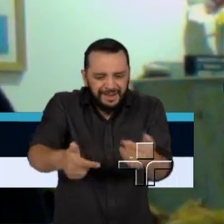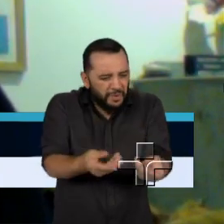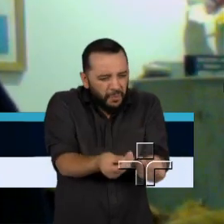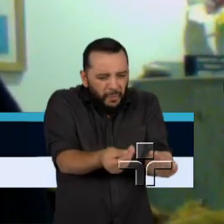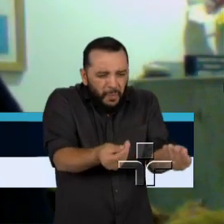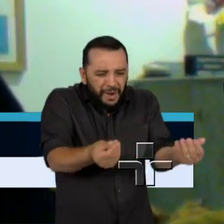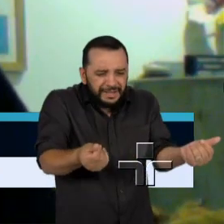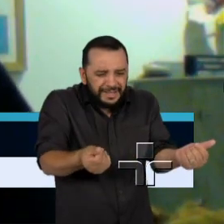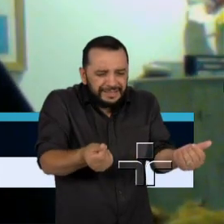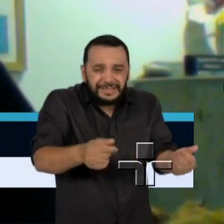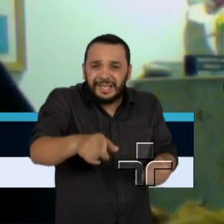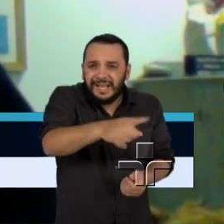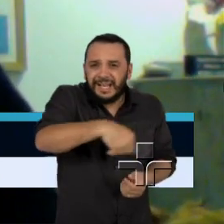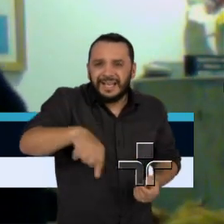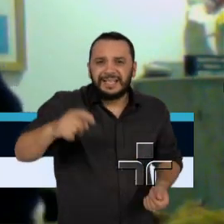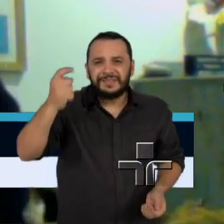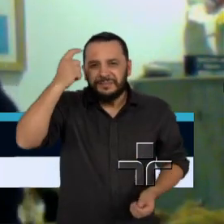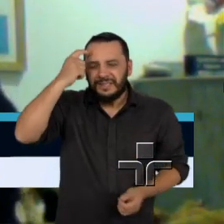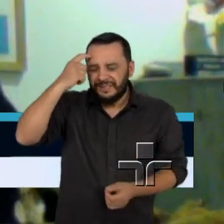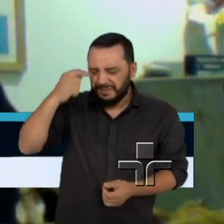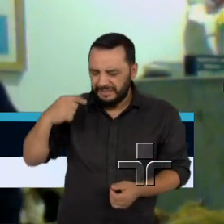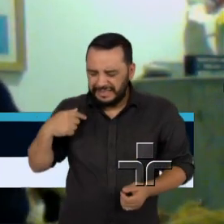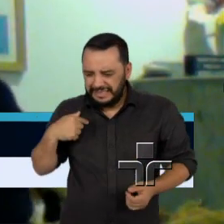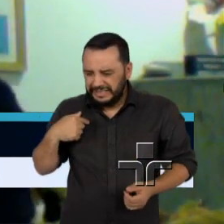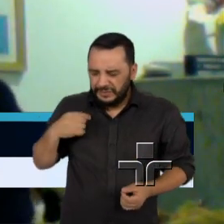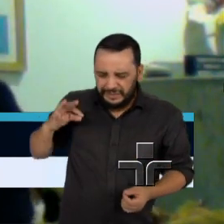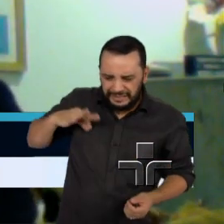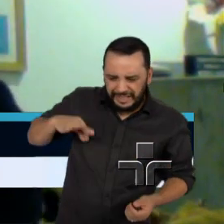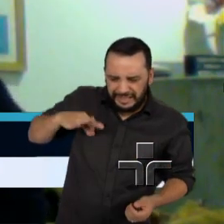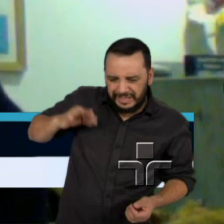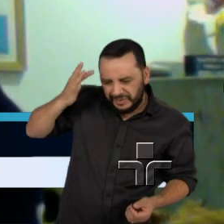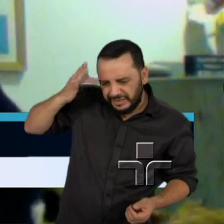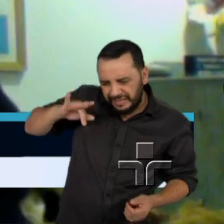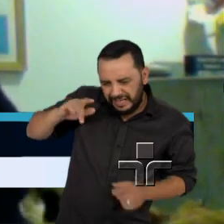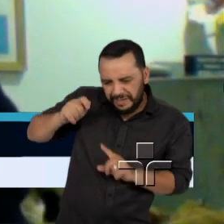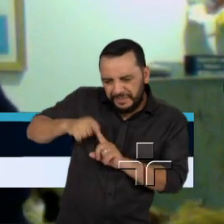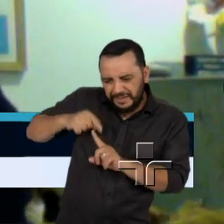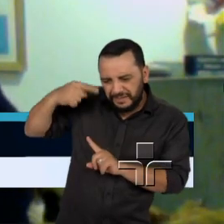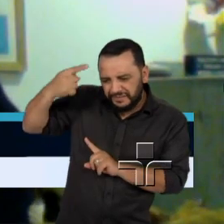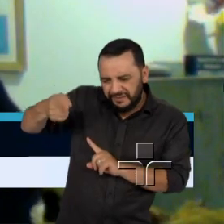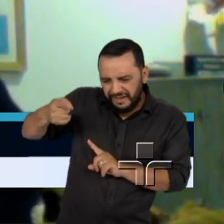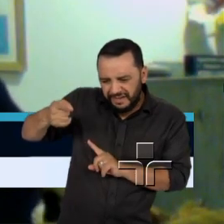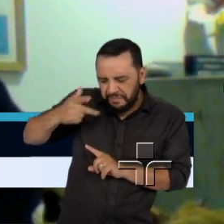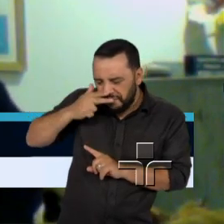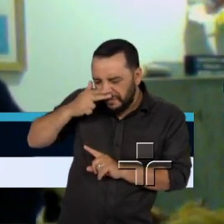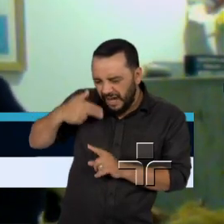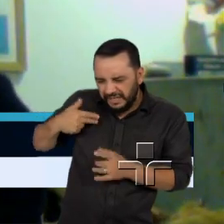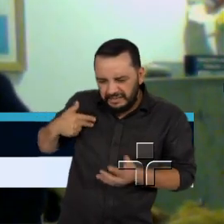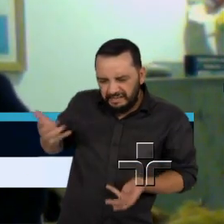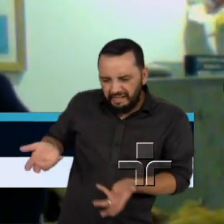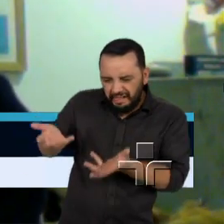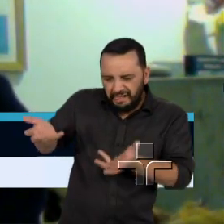dão conta que é uma profissão tão insegura e aparentemente desvalorizada pelo